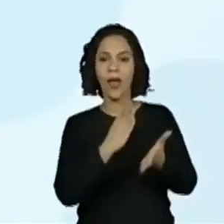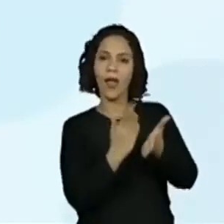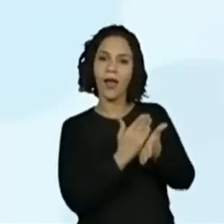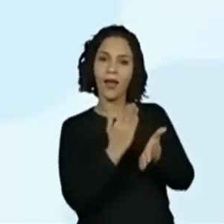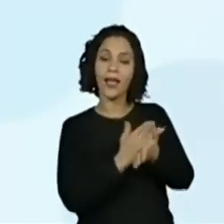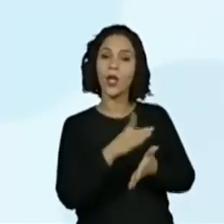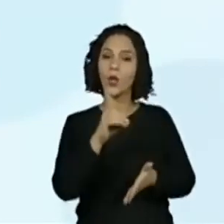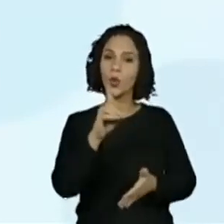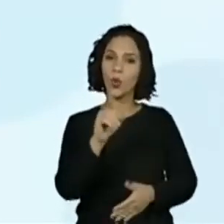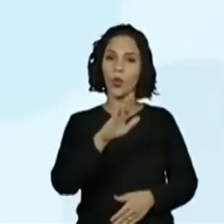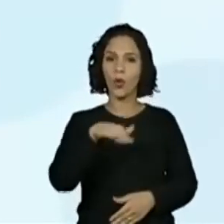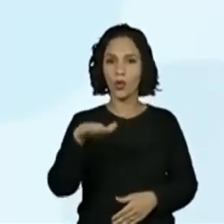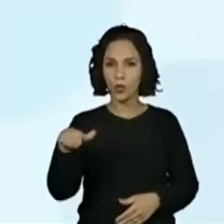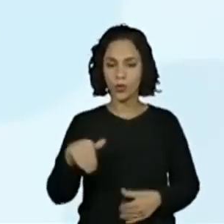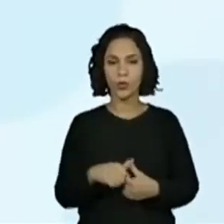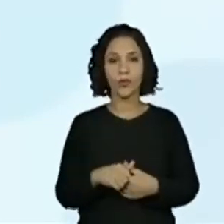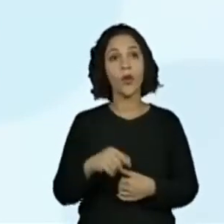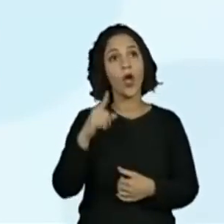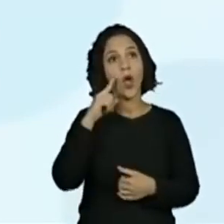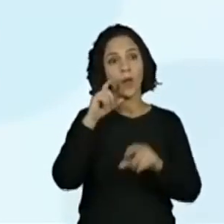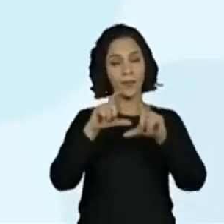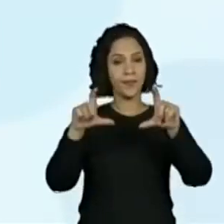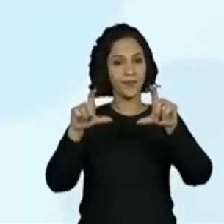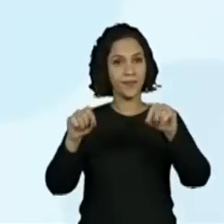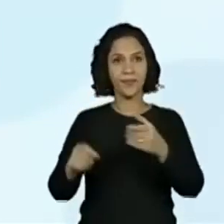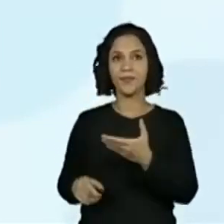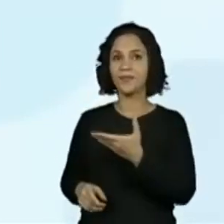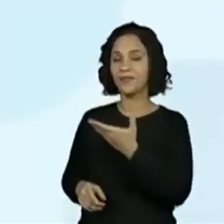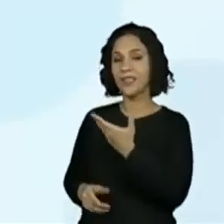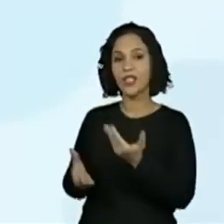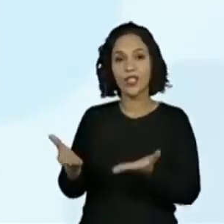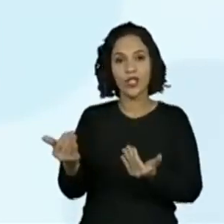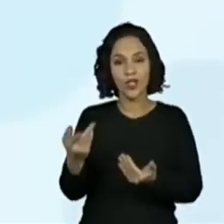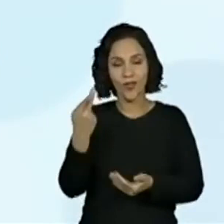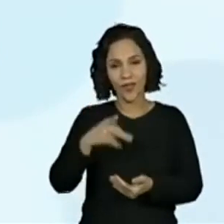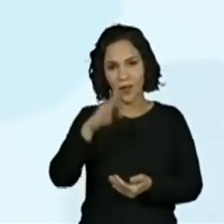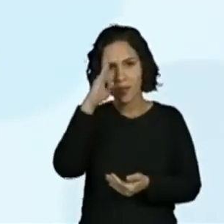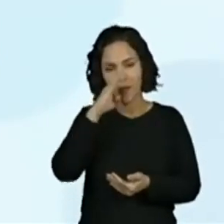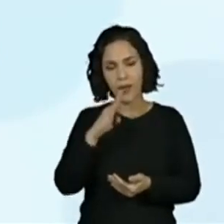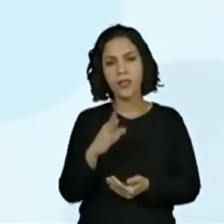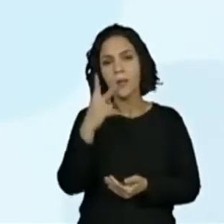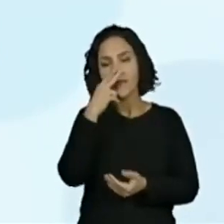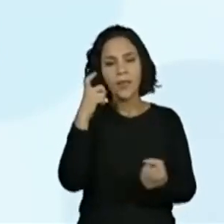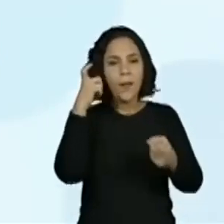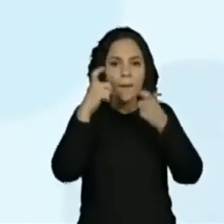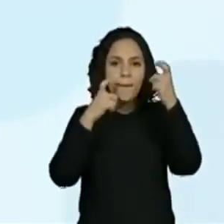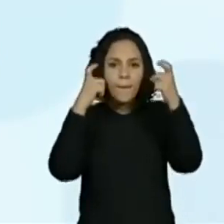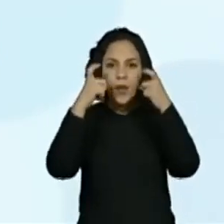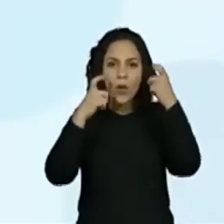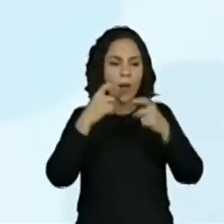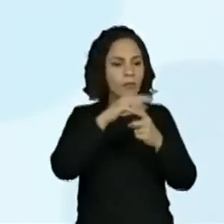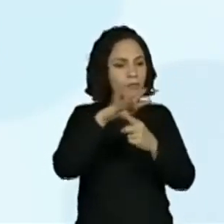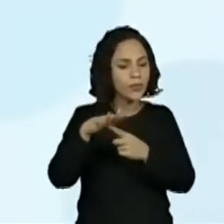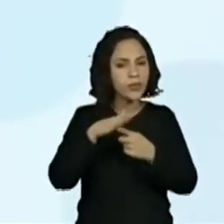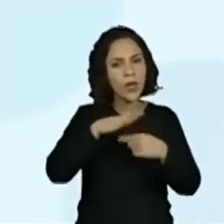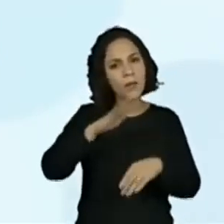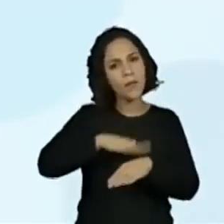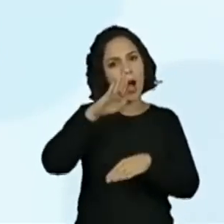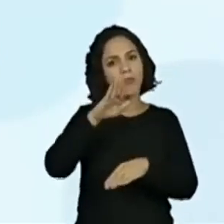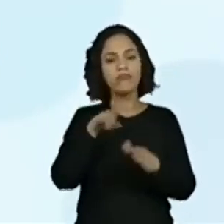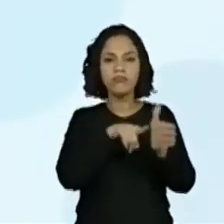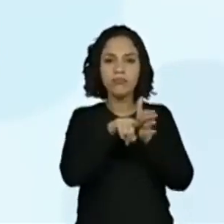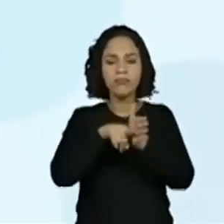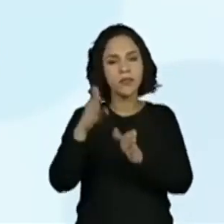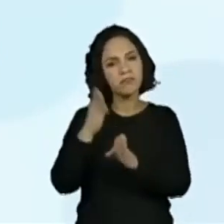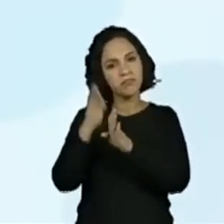aluno. Então, jovens brasileiros estão mais preocupados com o meio ambiente de estudo. Esse é o